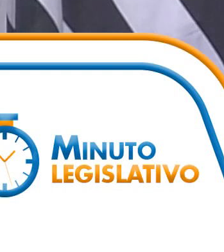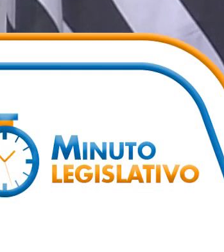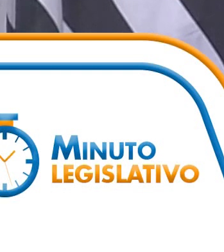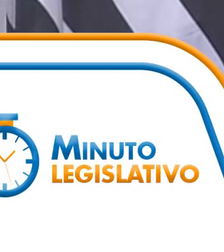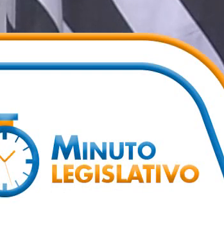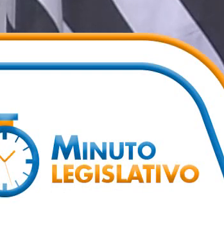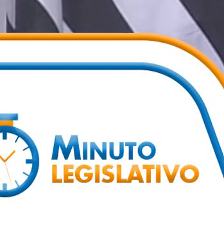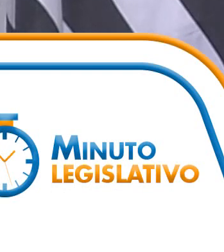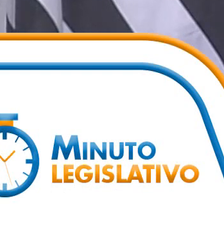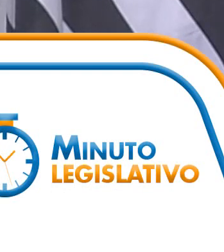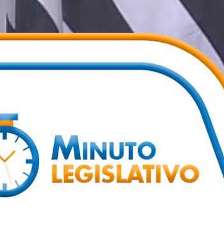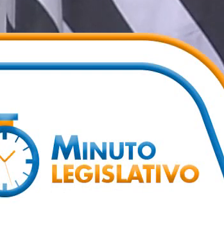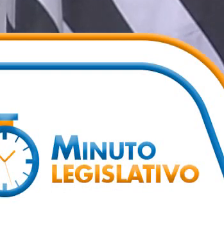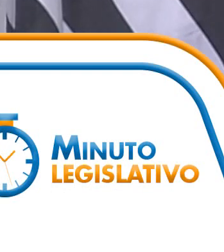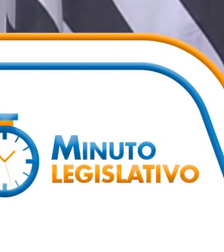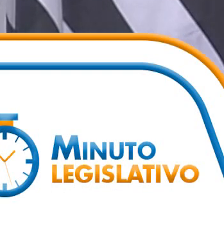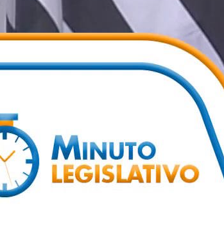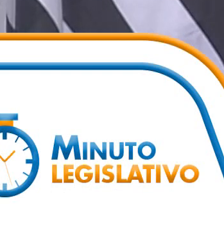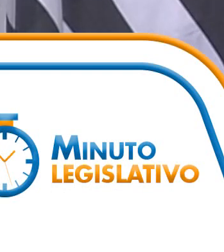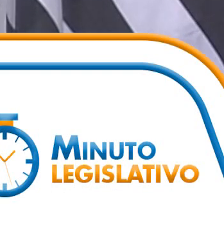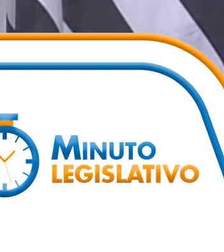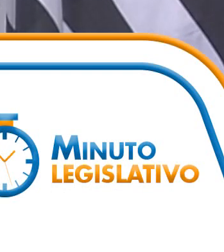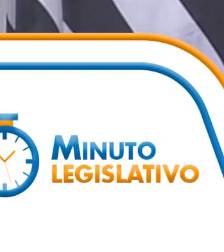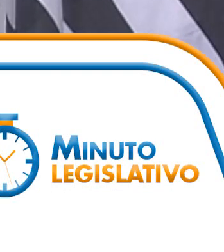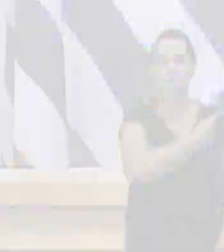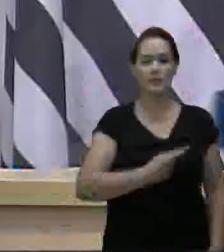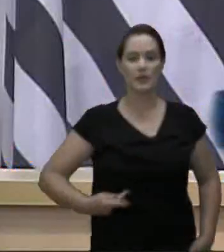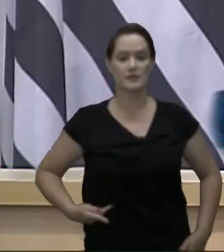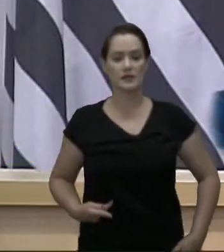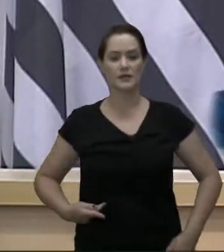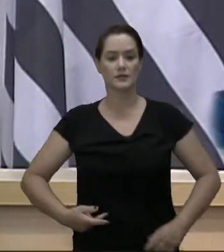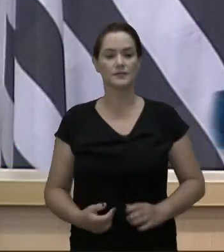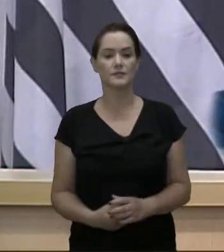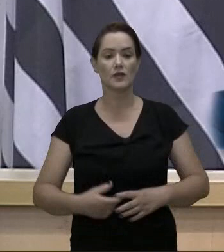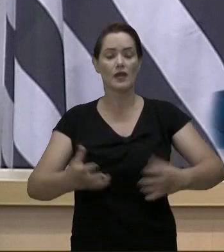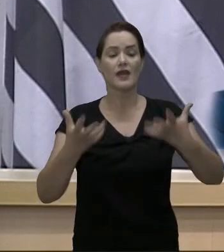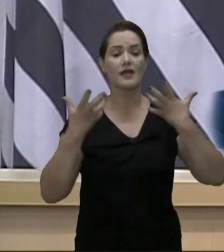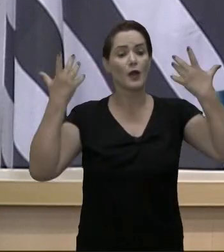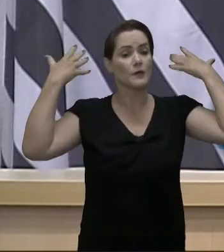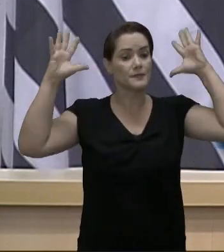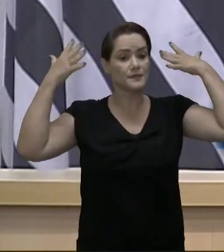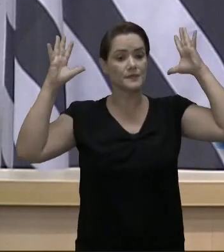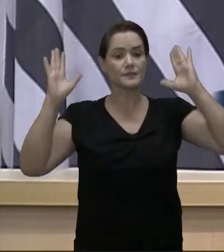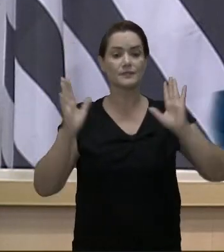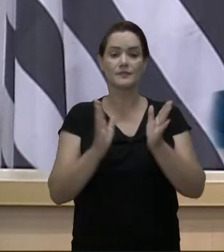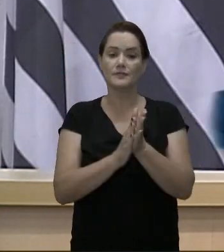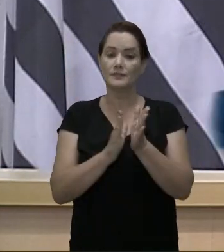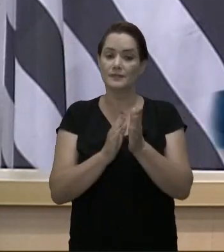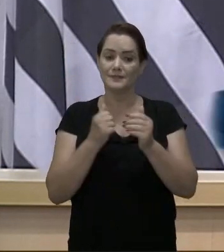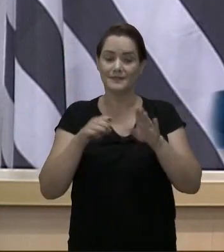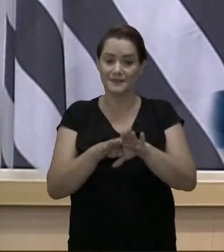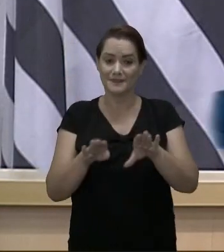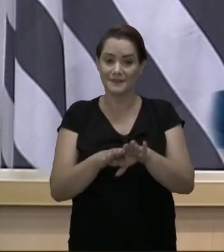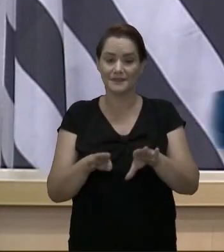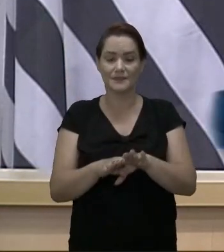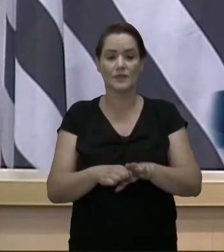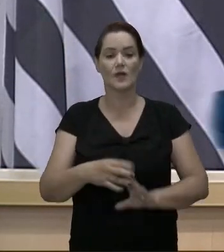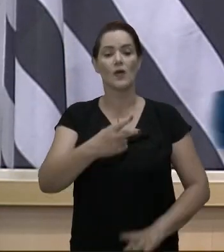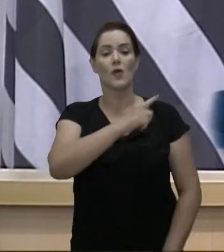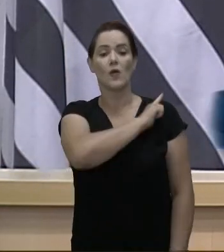e parabenizou o governador pela iniciativa. Quero parabenizar também o nosso